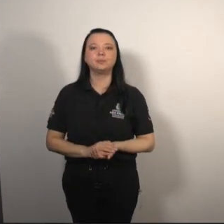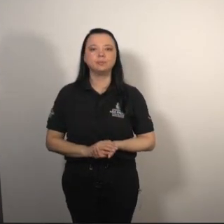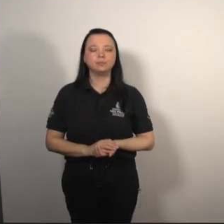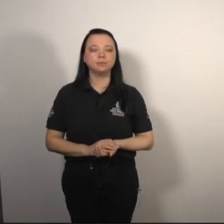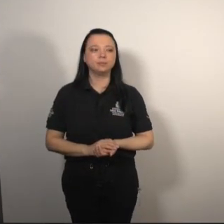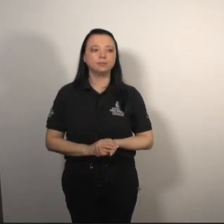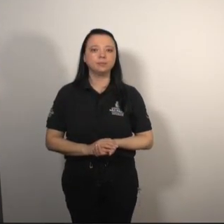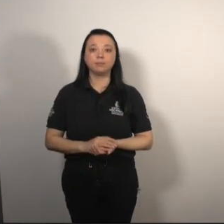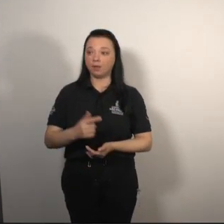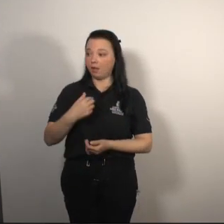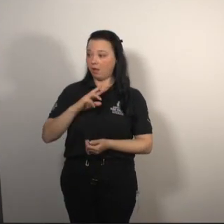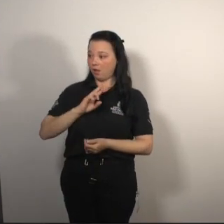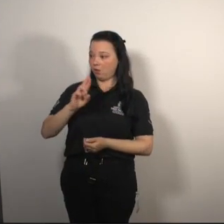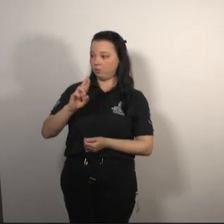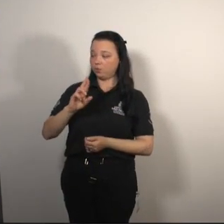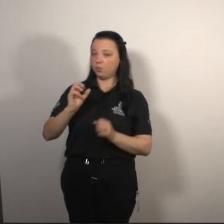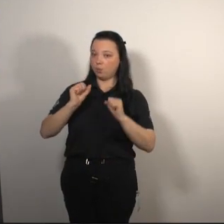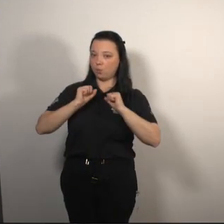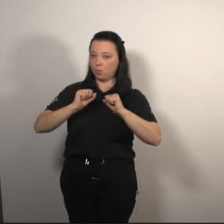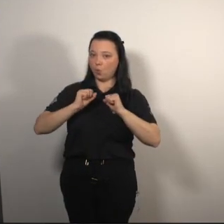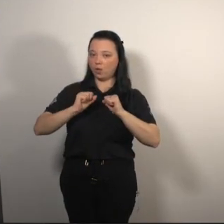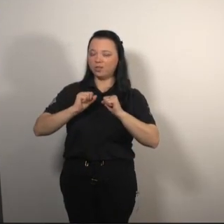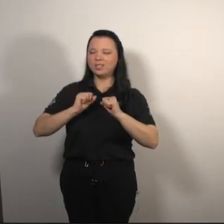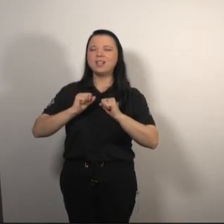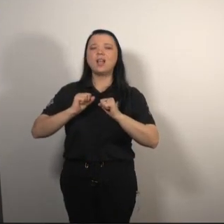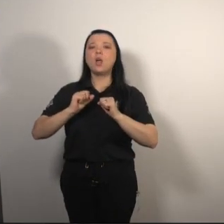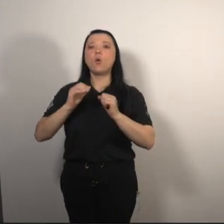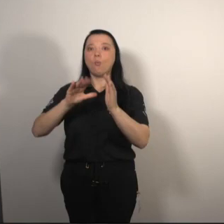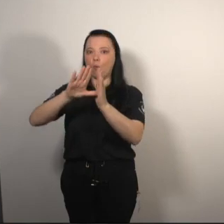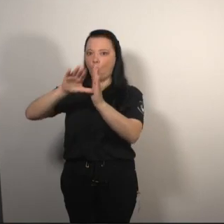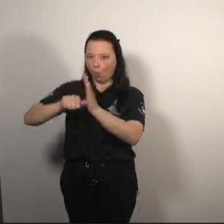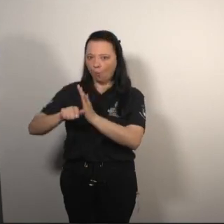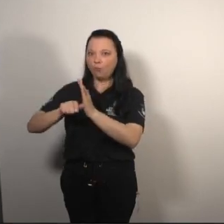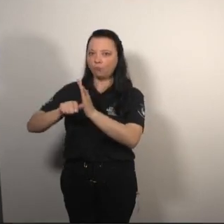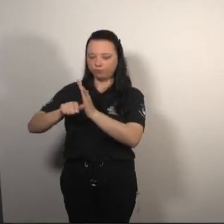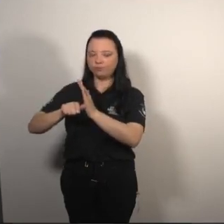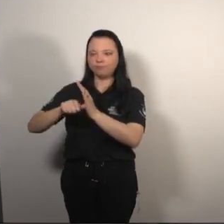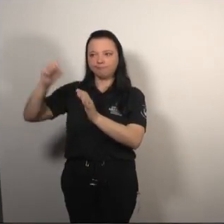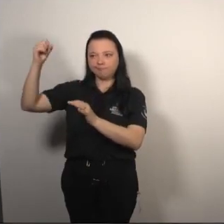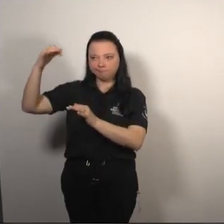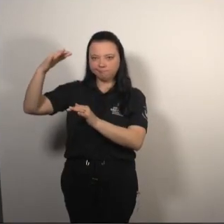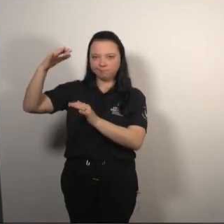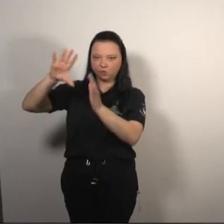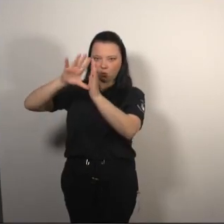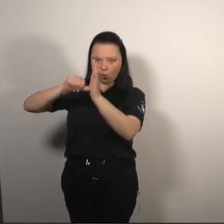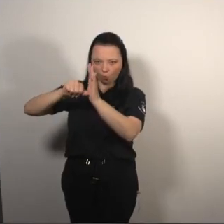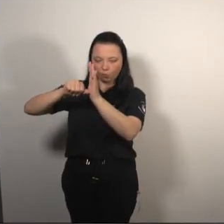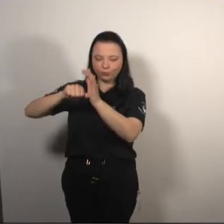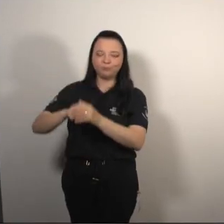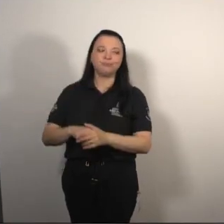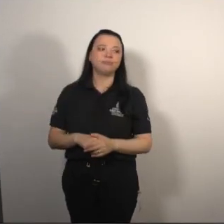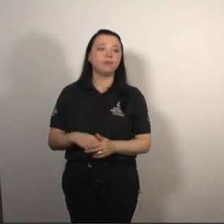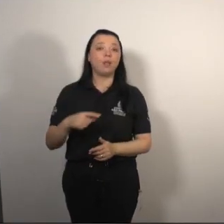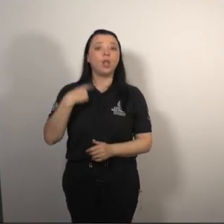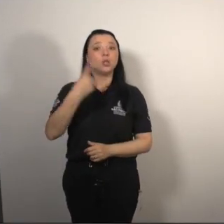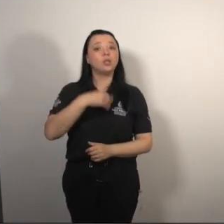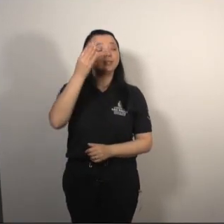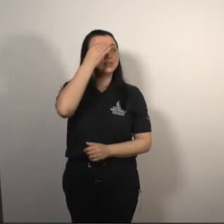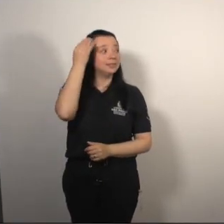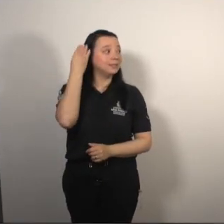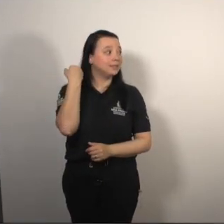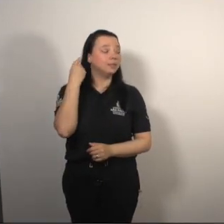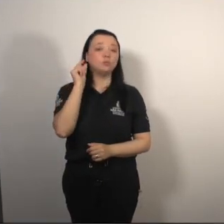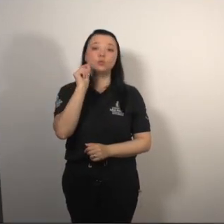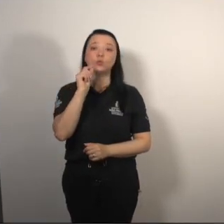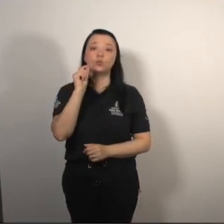Isso aí eu respondo. A questão do furto, você fala, né, Gabriela? Furto, tá. Só que a gente acabamos esquecendo aqui que eu tinha